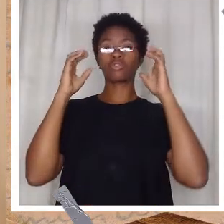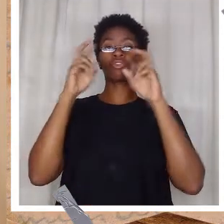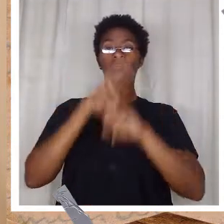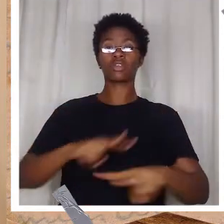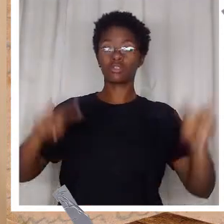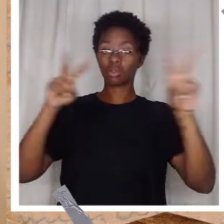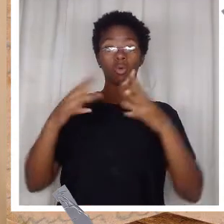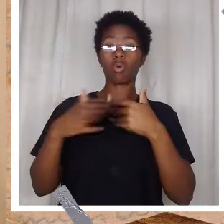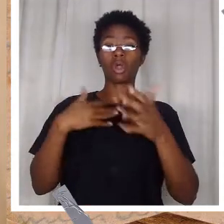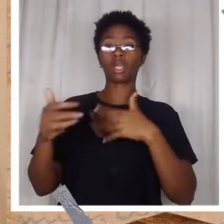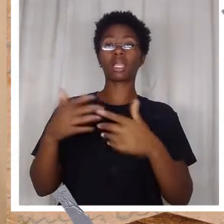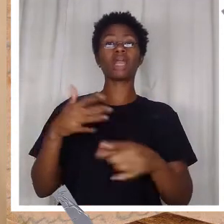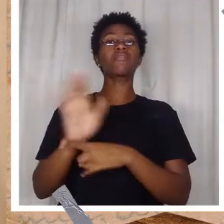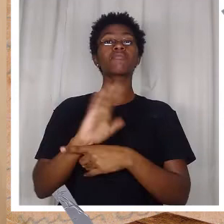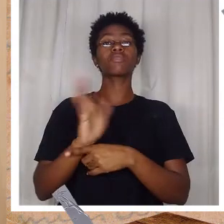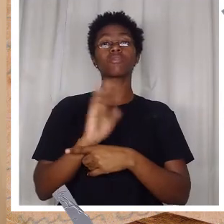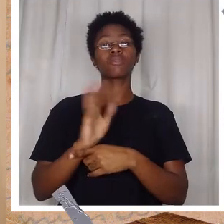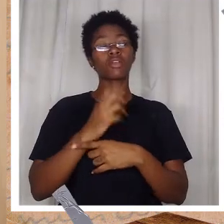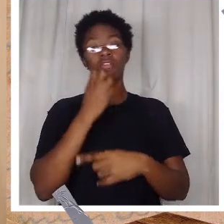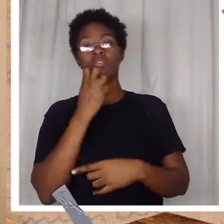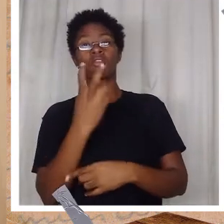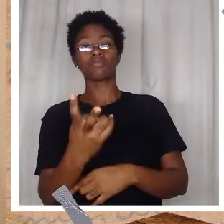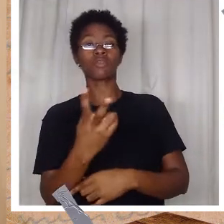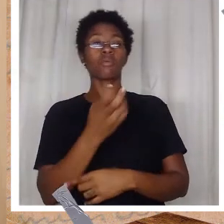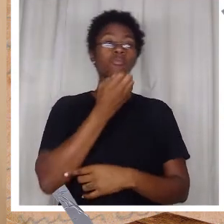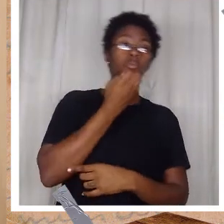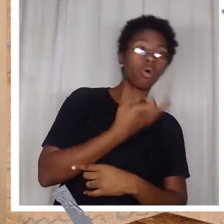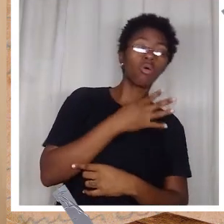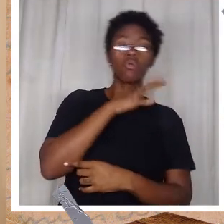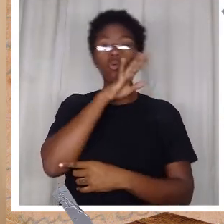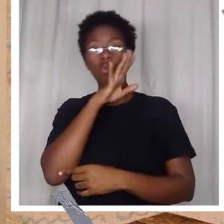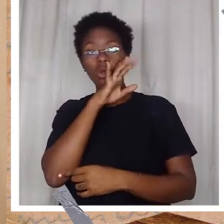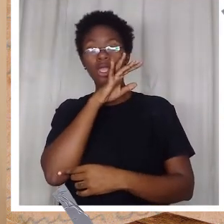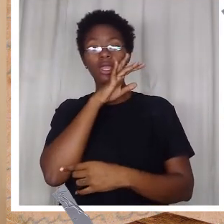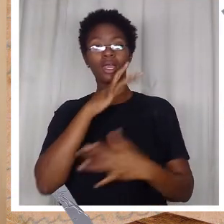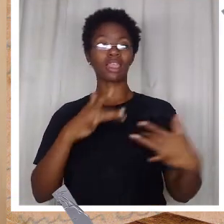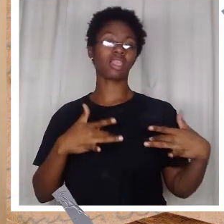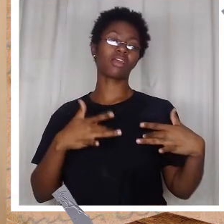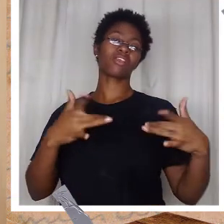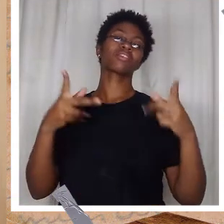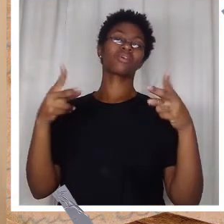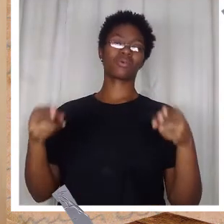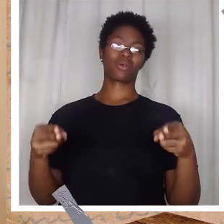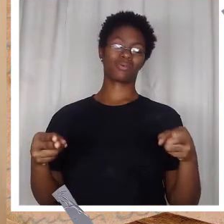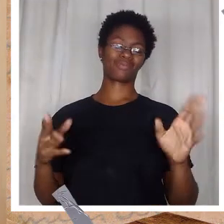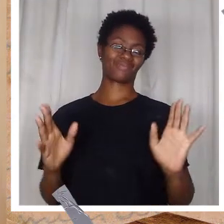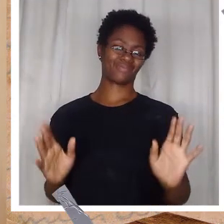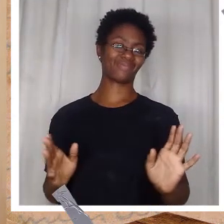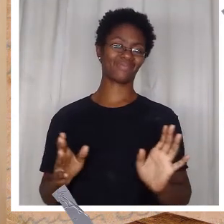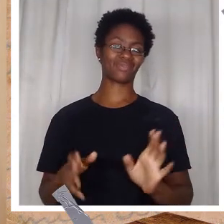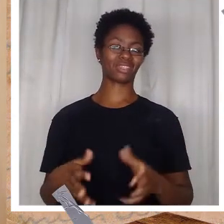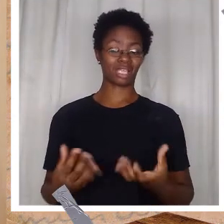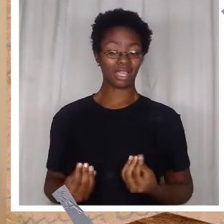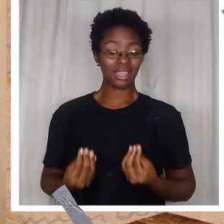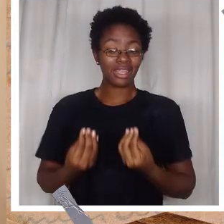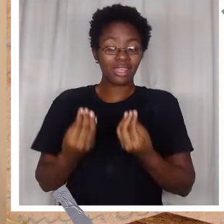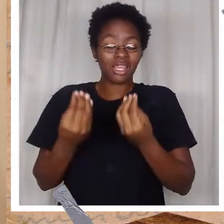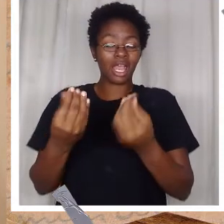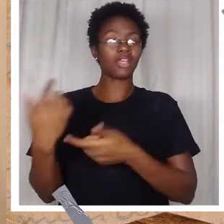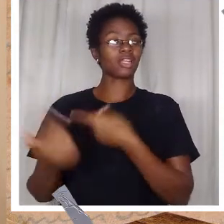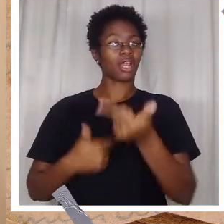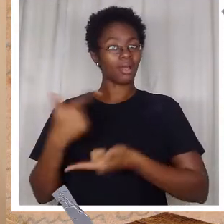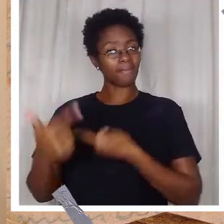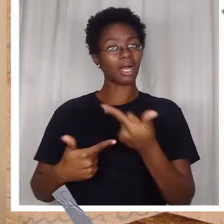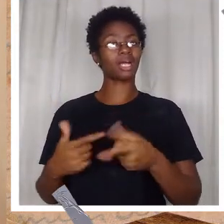bom ou ruim, o trabalho, o empenho é o mesmo. Então, a entrega para o trabalho, para a